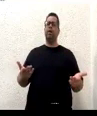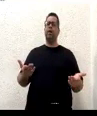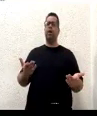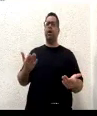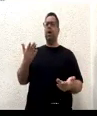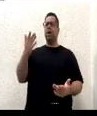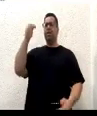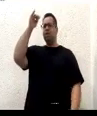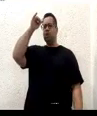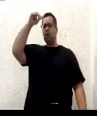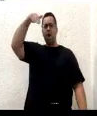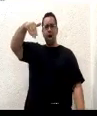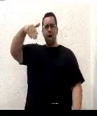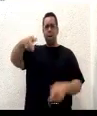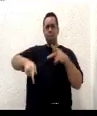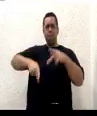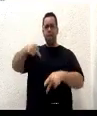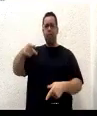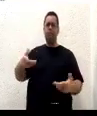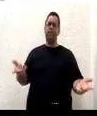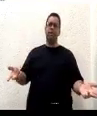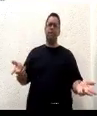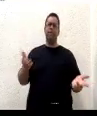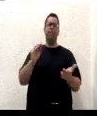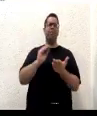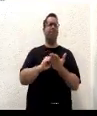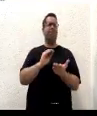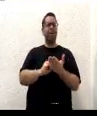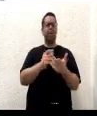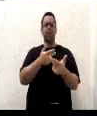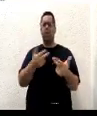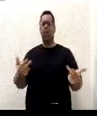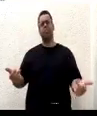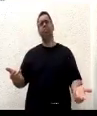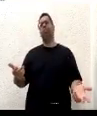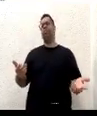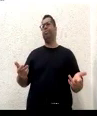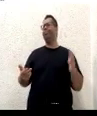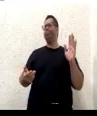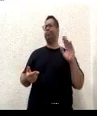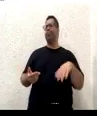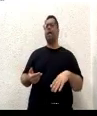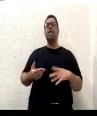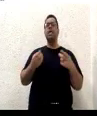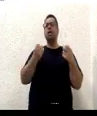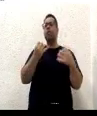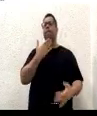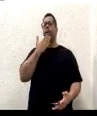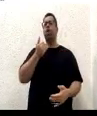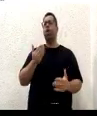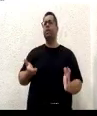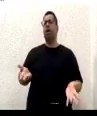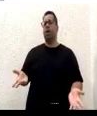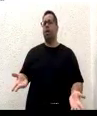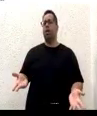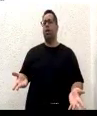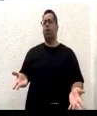mais. Dá licença. Falta de insumo. Ah, explica melhor isso para a população, pelo amor de